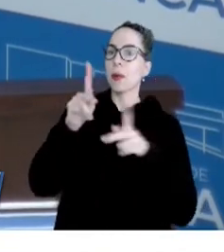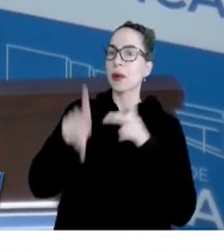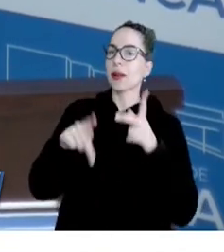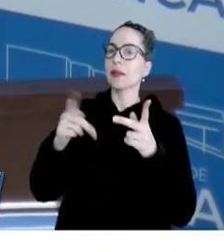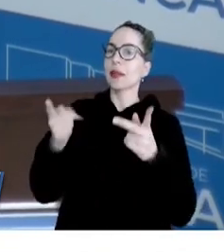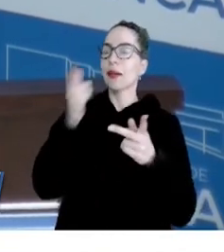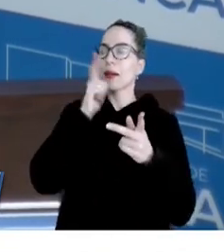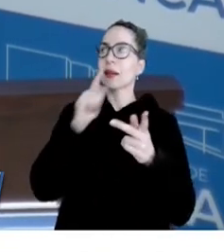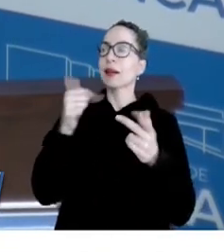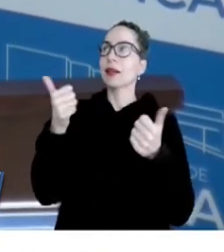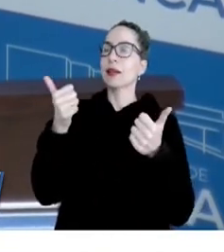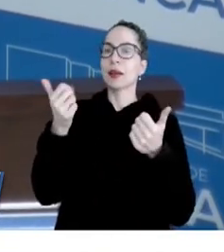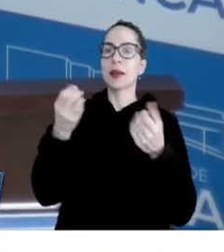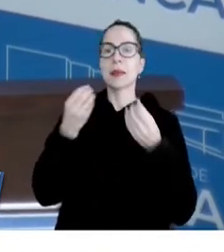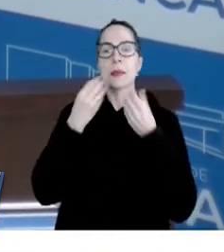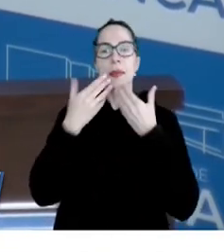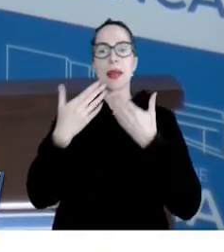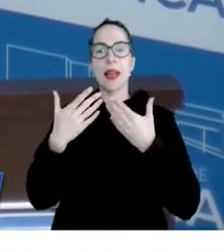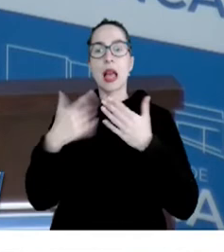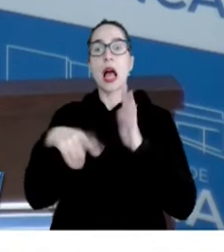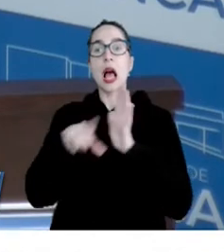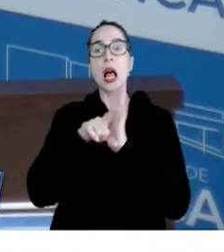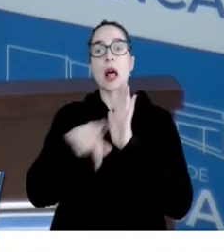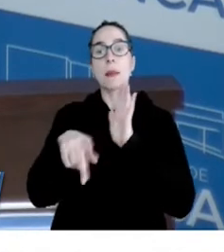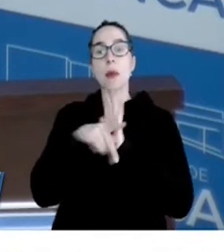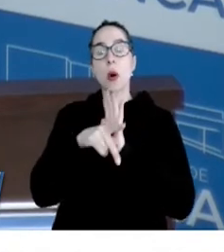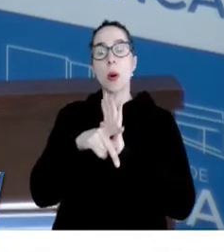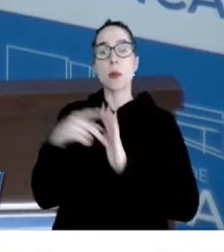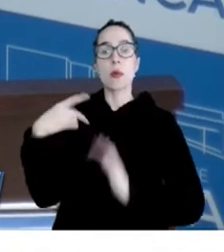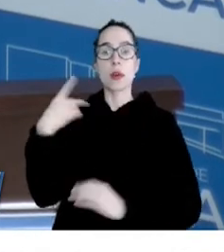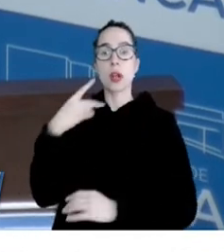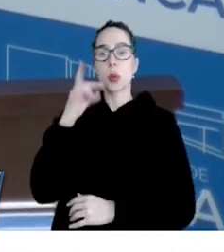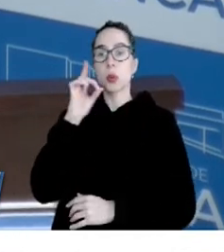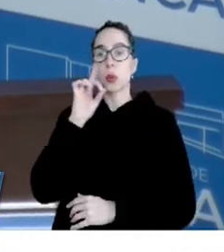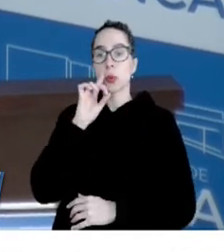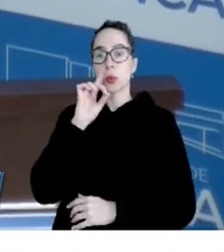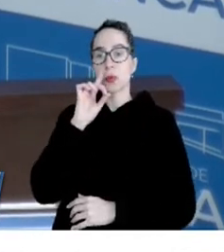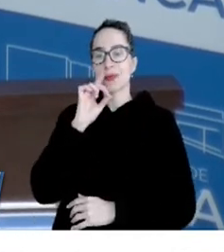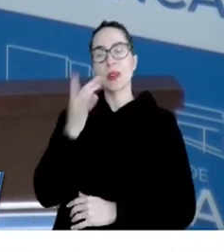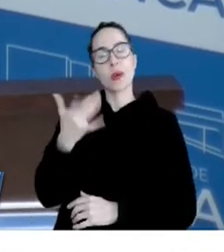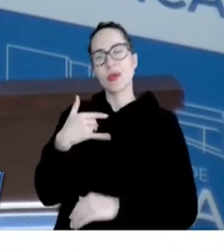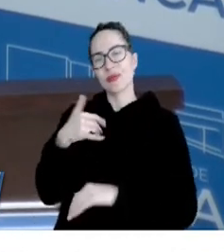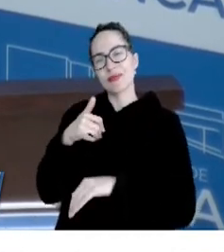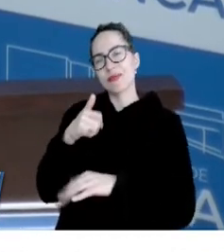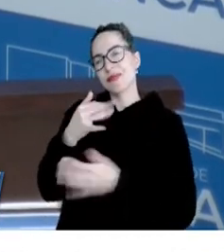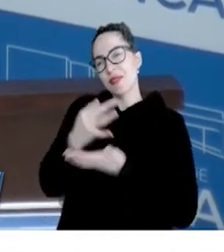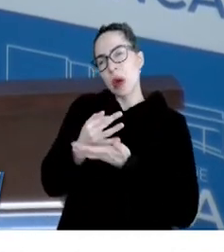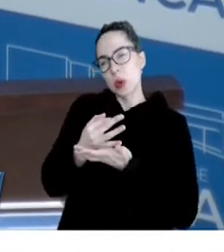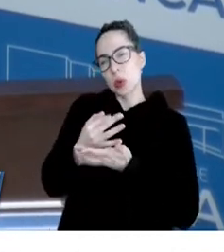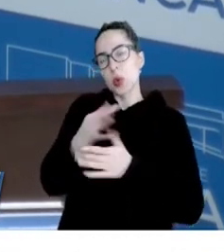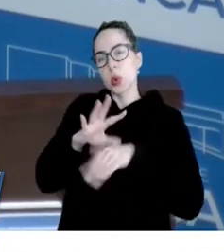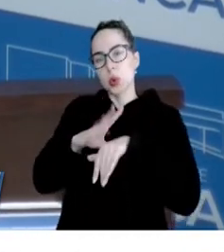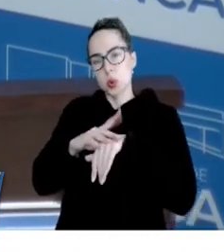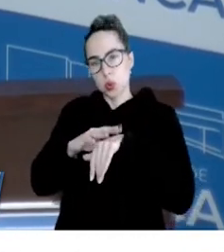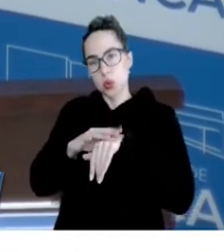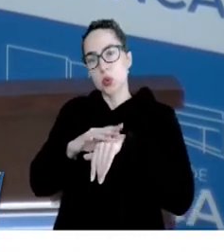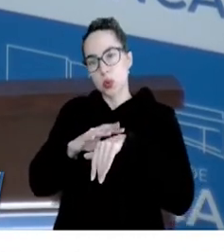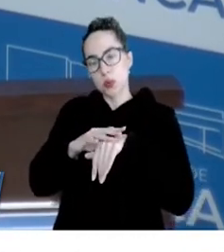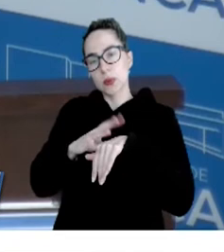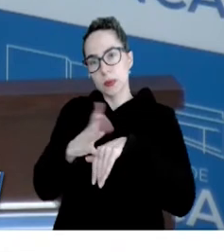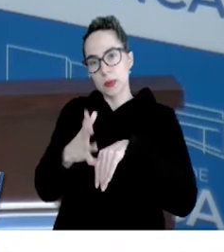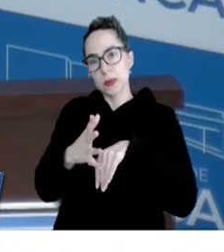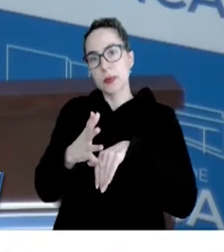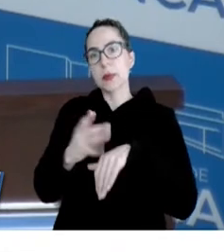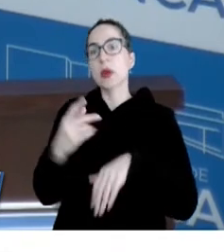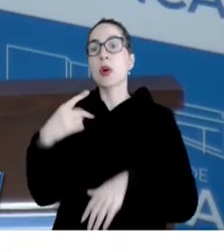É uma lei de autoria do vereador Donizete da Farmácia, que hoje não pôde estar presente por motivos de saúde, o vereador